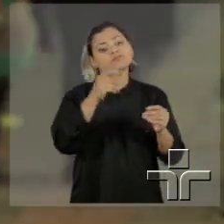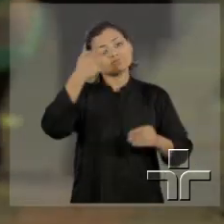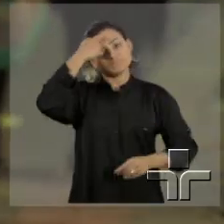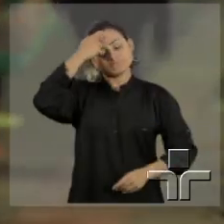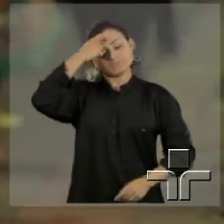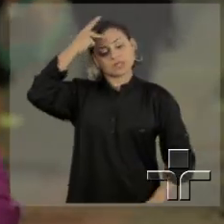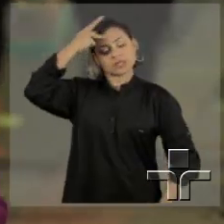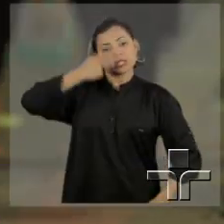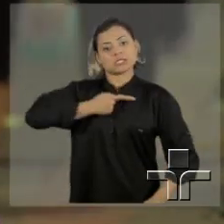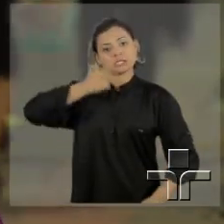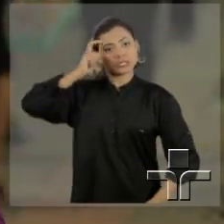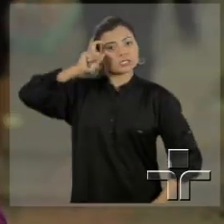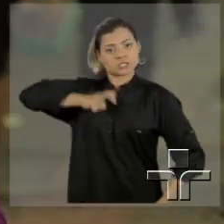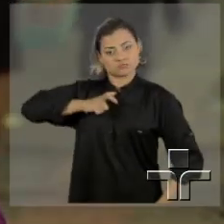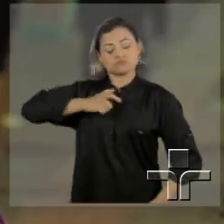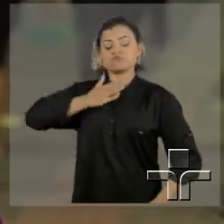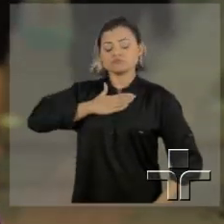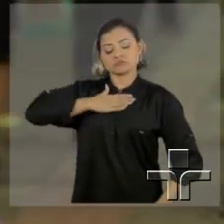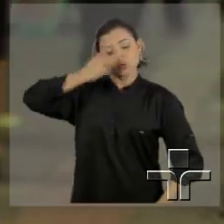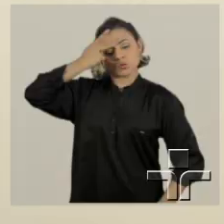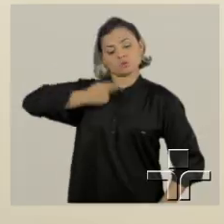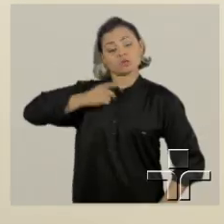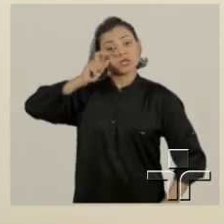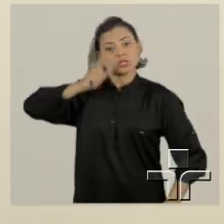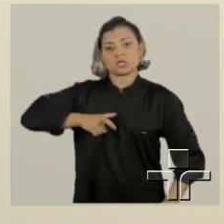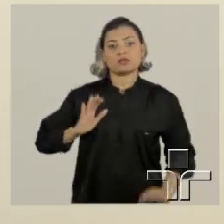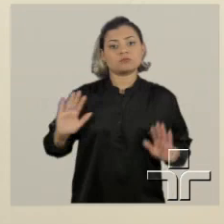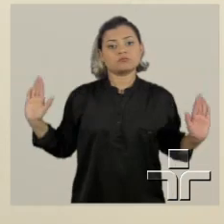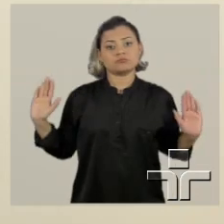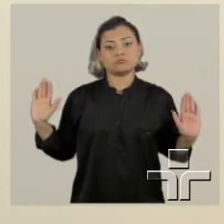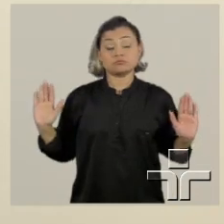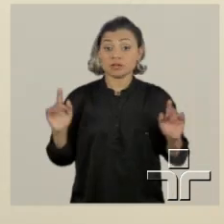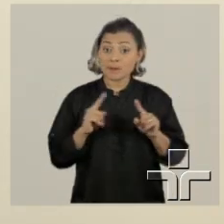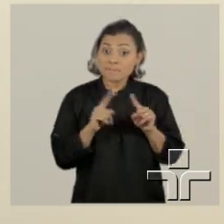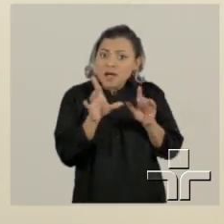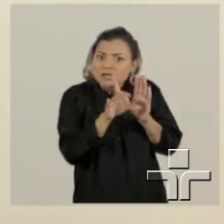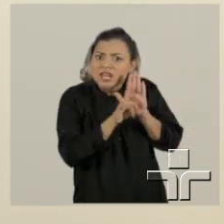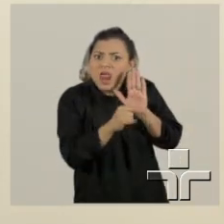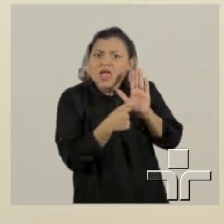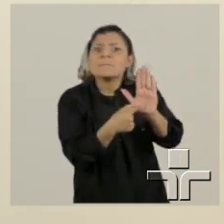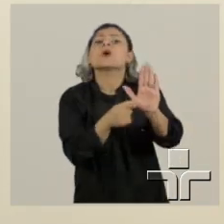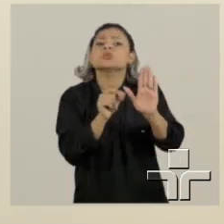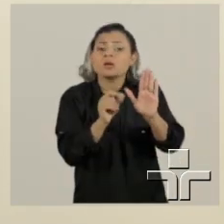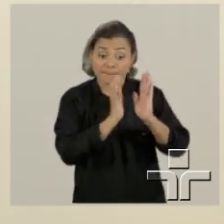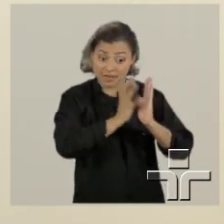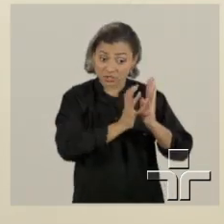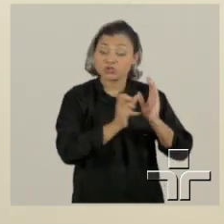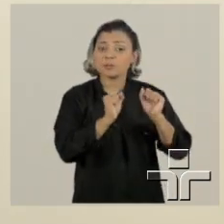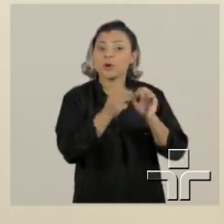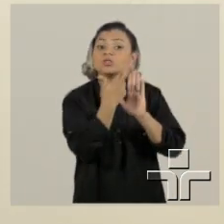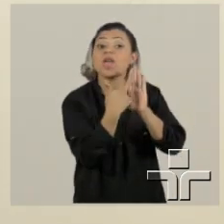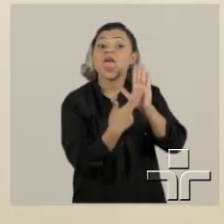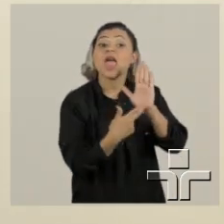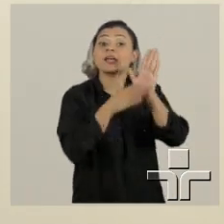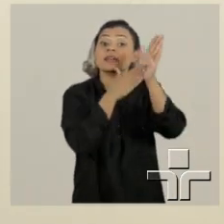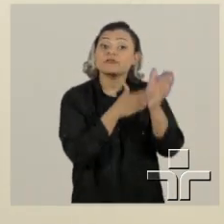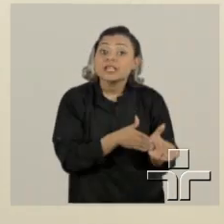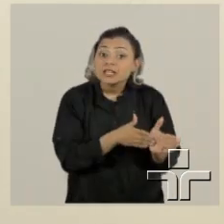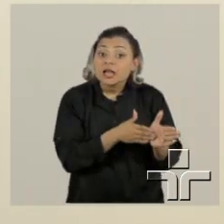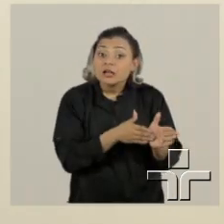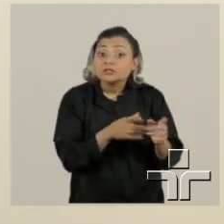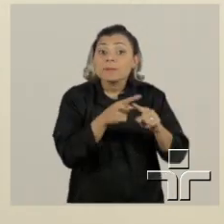consciência e com os interesses dos seus eleitores. O que diz a lei? Que o partido pode estabelecer regras de fidelidade partidária